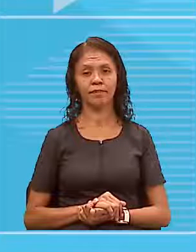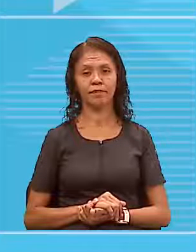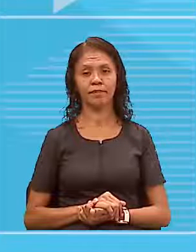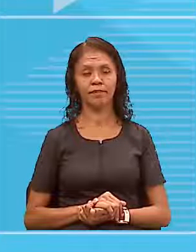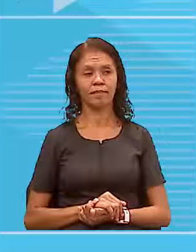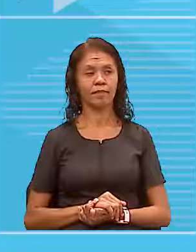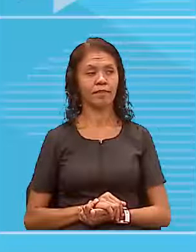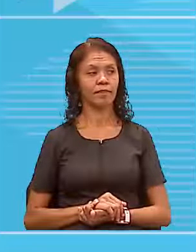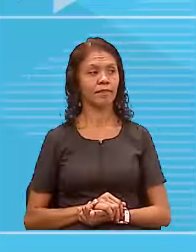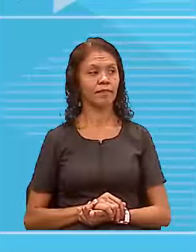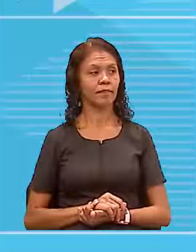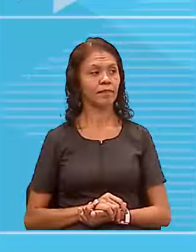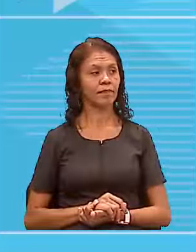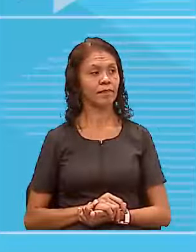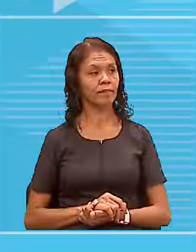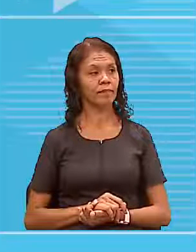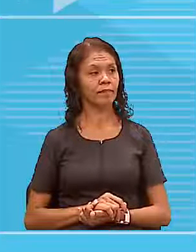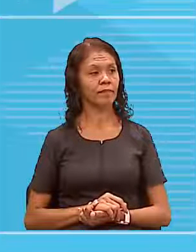0,31.